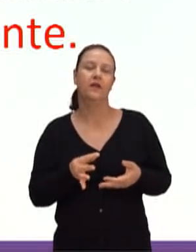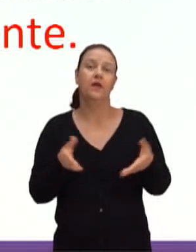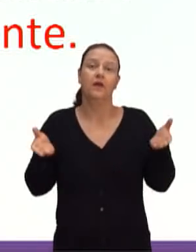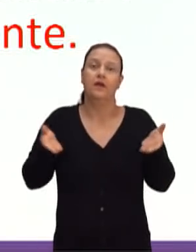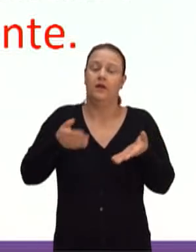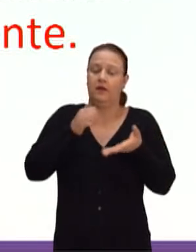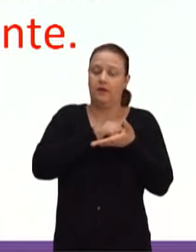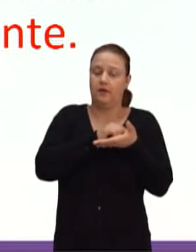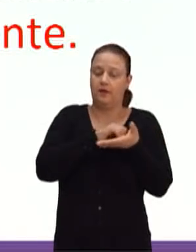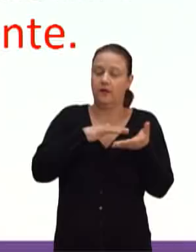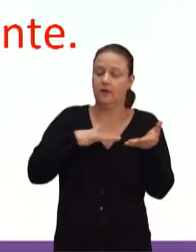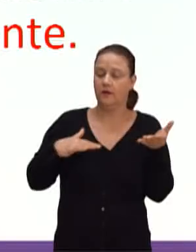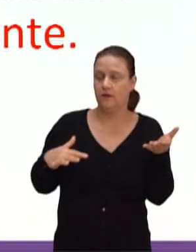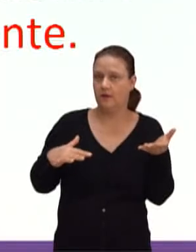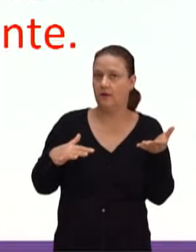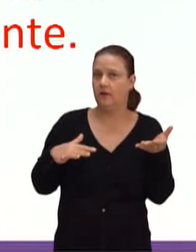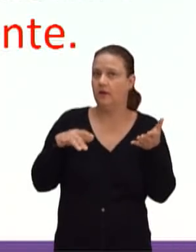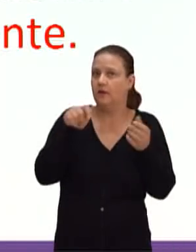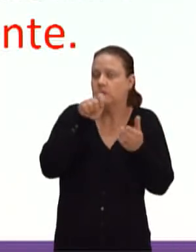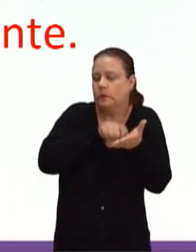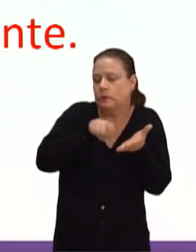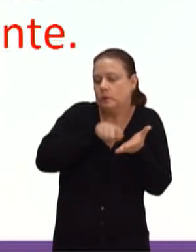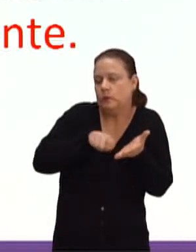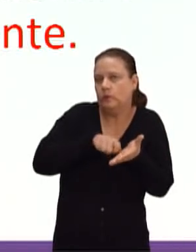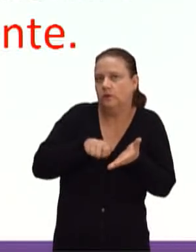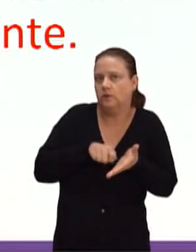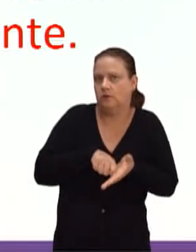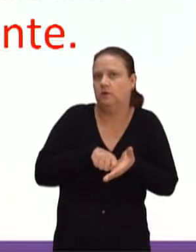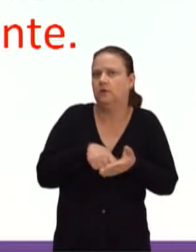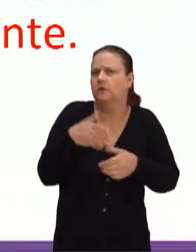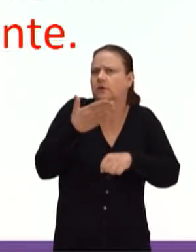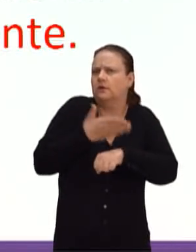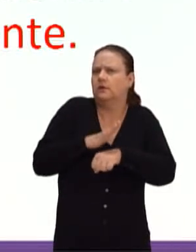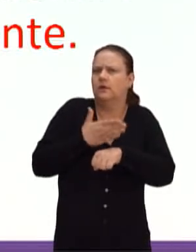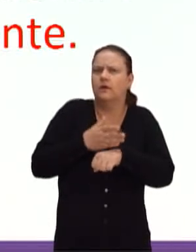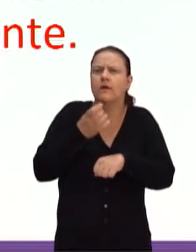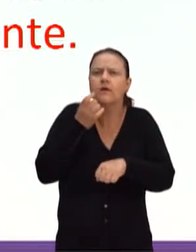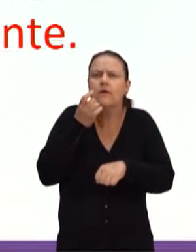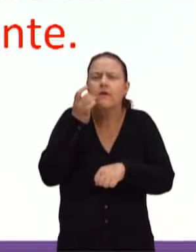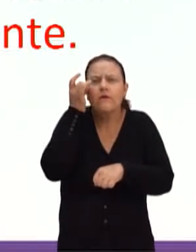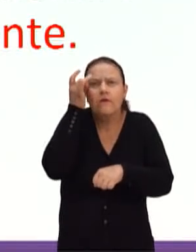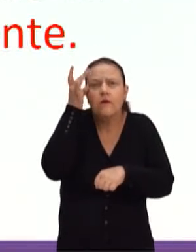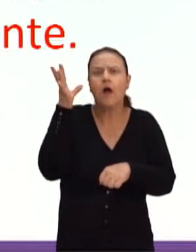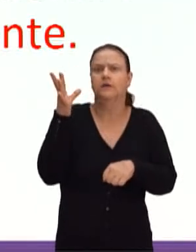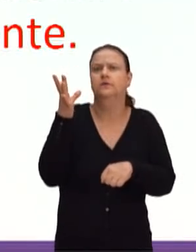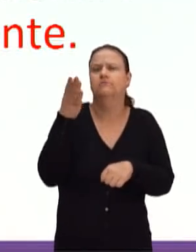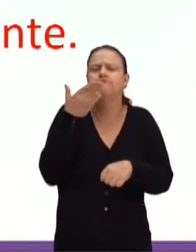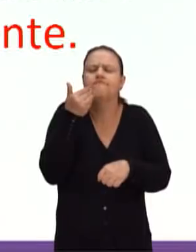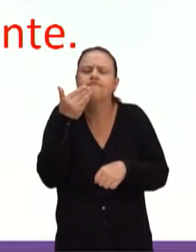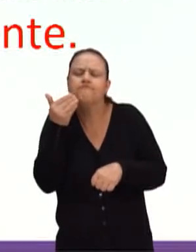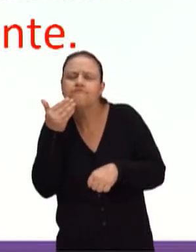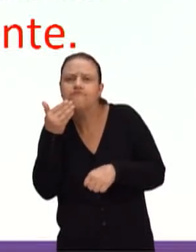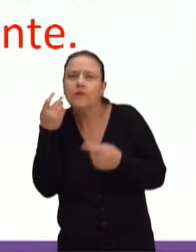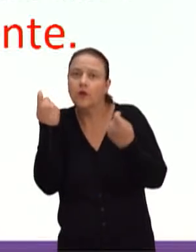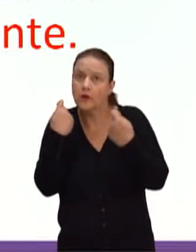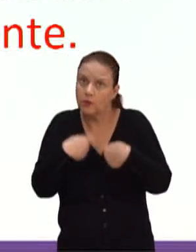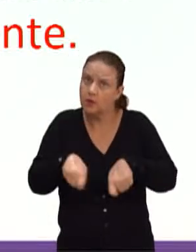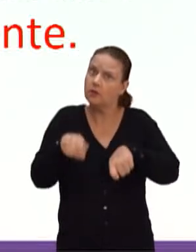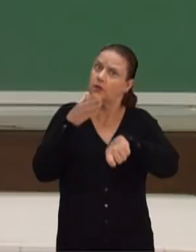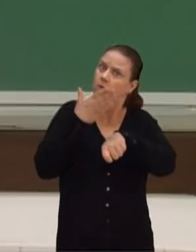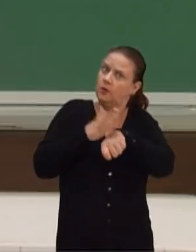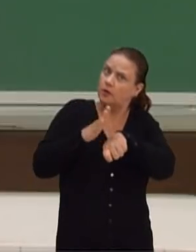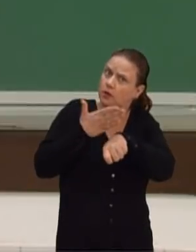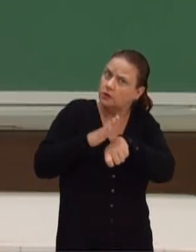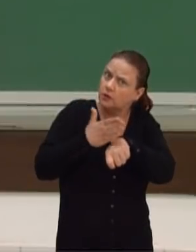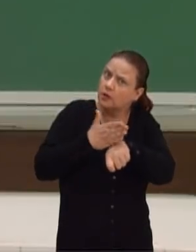atividade de produzir texto é tarefa muito fácil e não precisamos praticar? Não, professora,